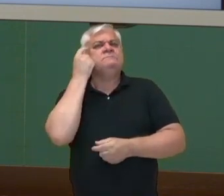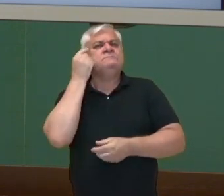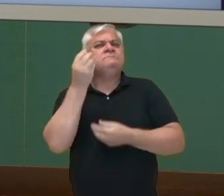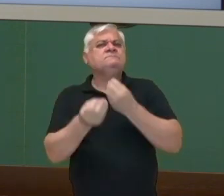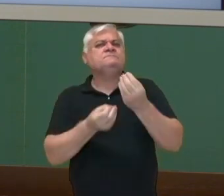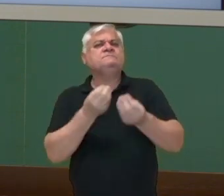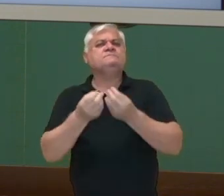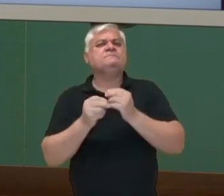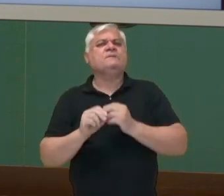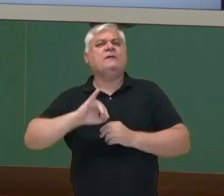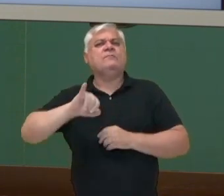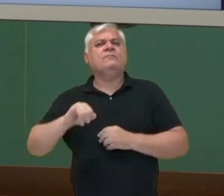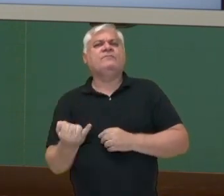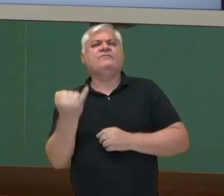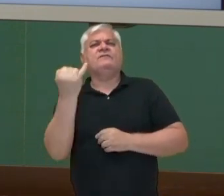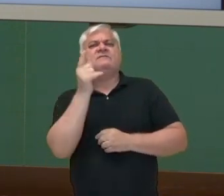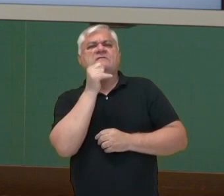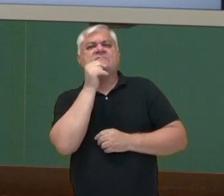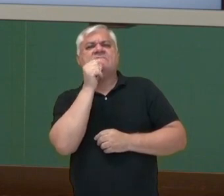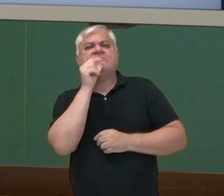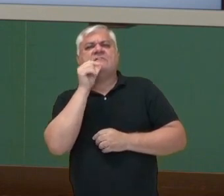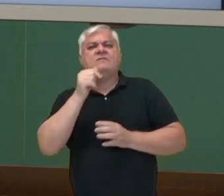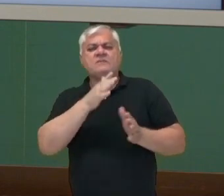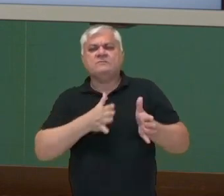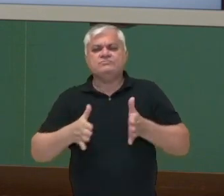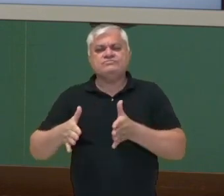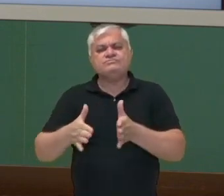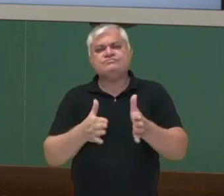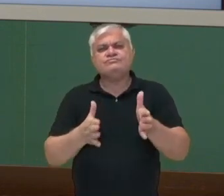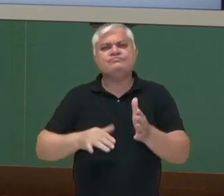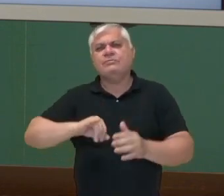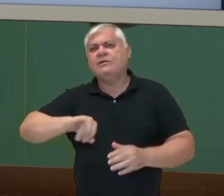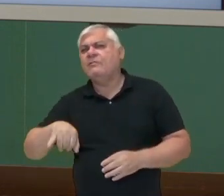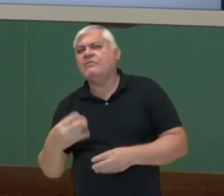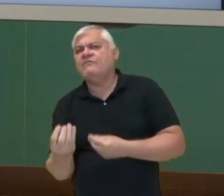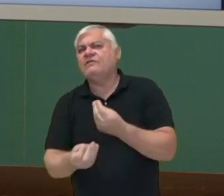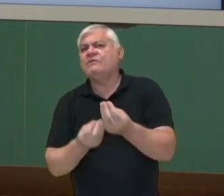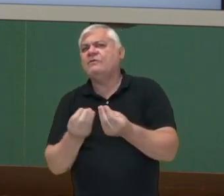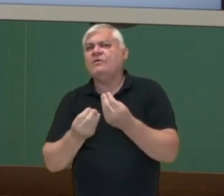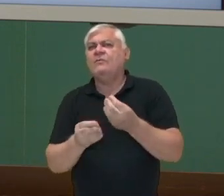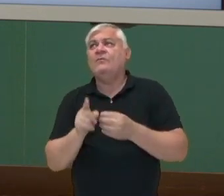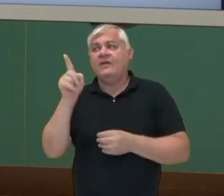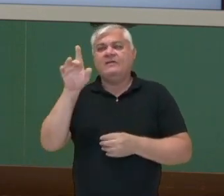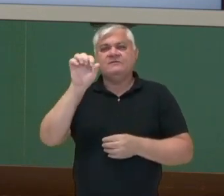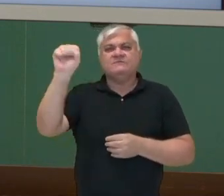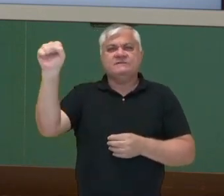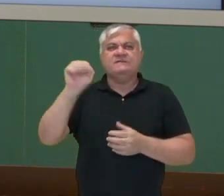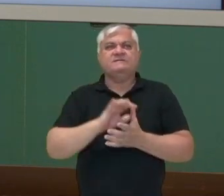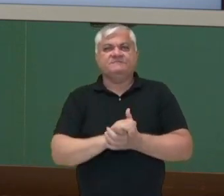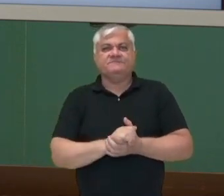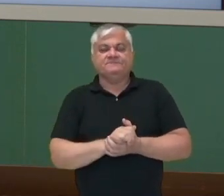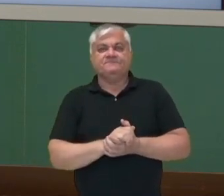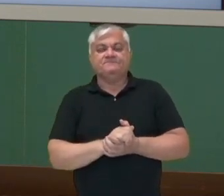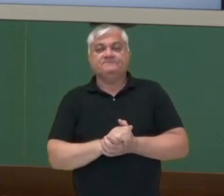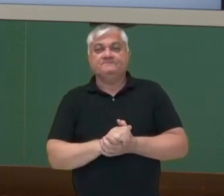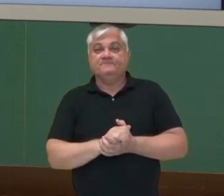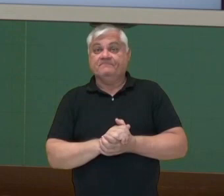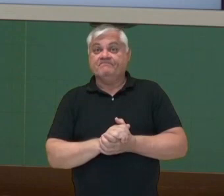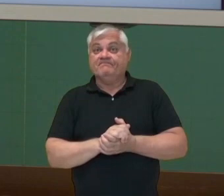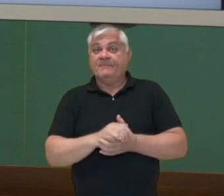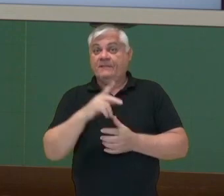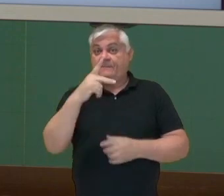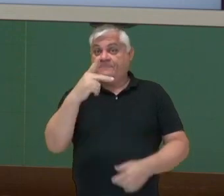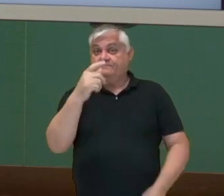da utilização da hidrografia, né, dos recursos hídricos na região sudeste. O rio Paraná, que